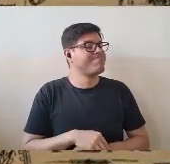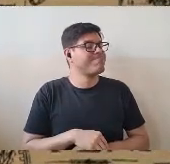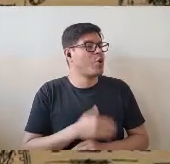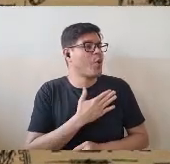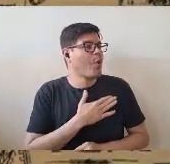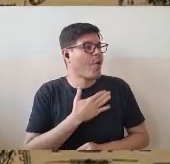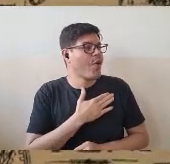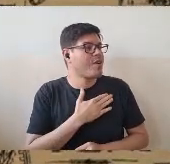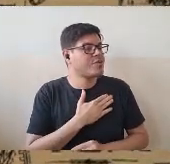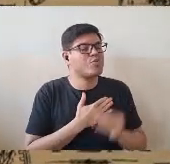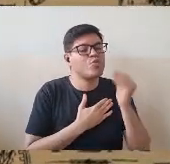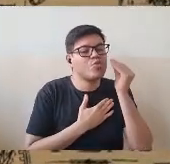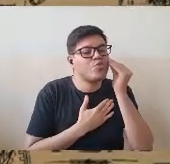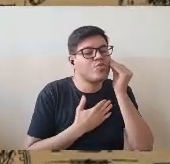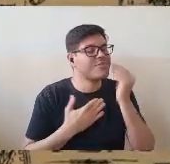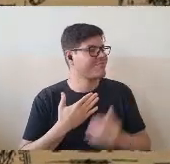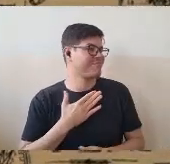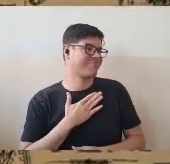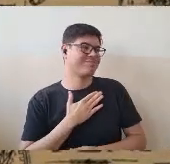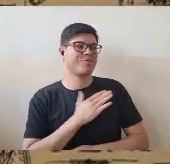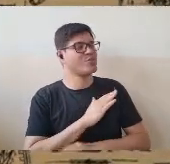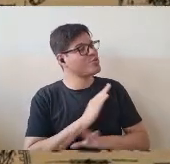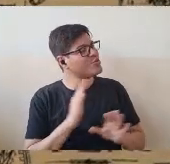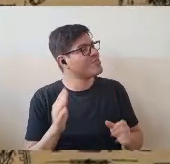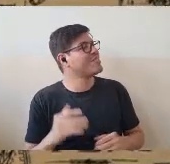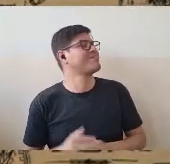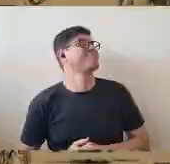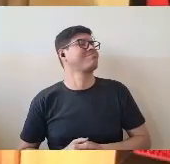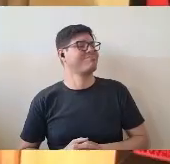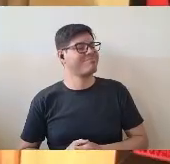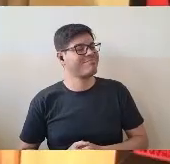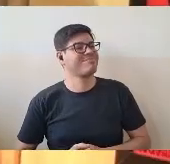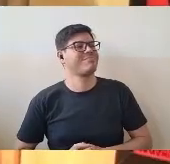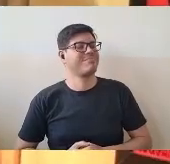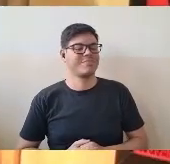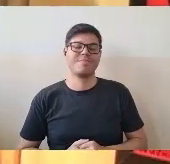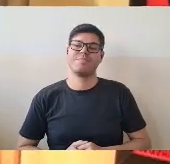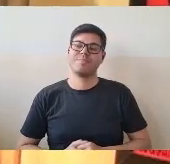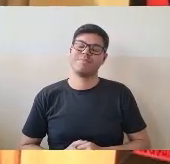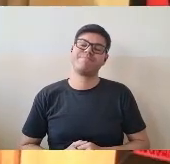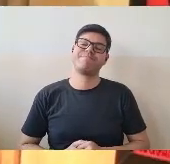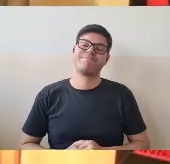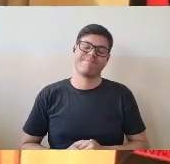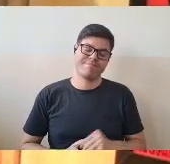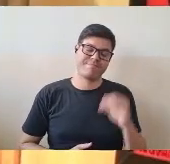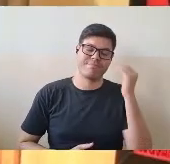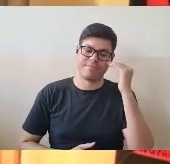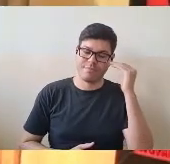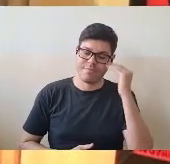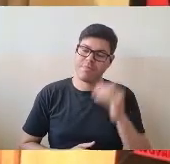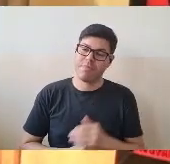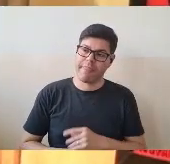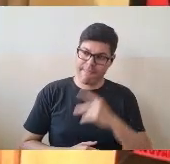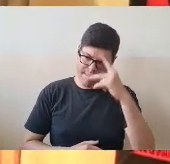Nossa. Caro, né? Imagina. Que beleza. Mas, o doutor, deixa eu contar uma história particular. Pode falar.